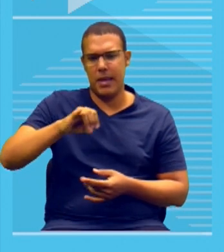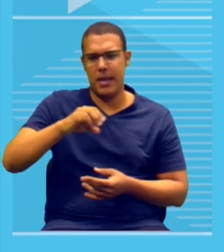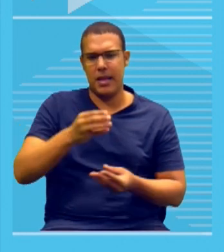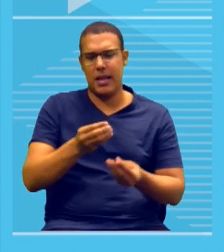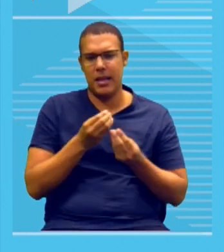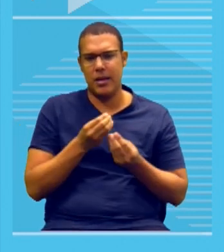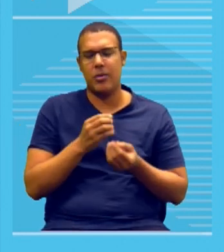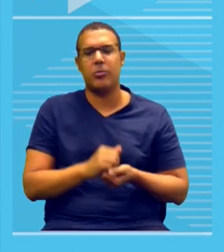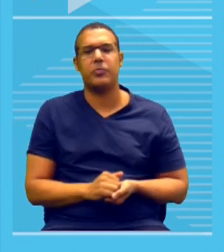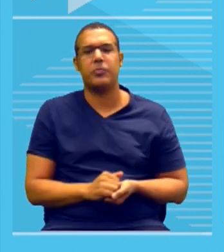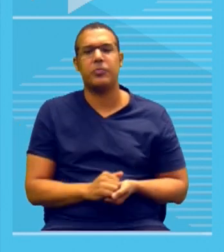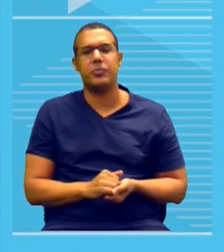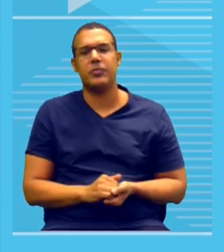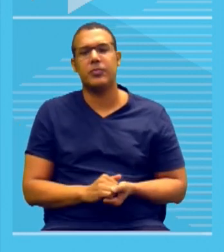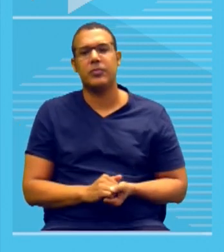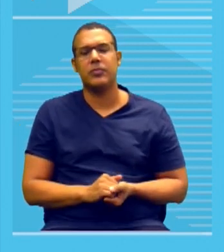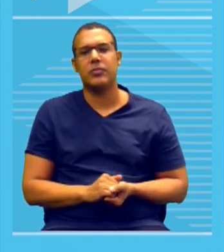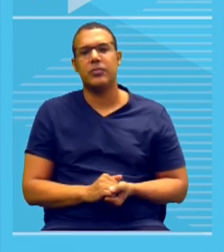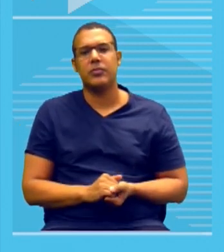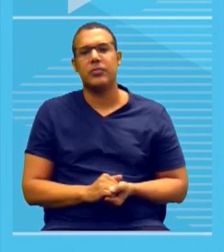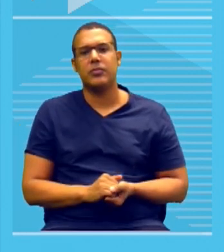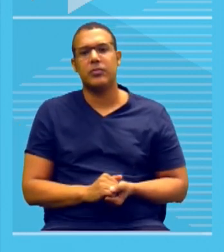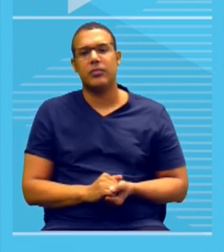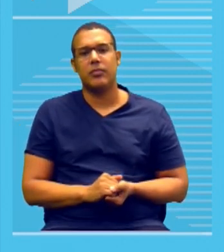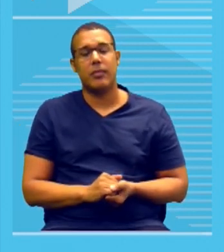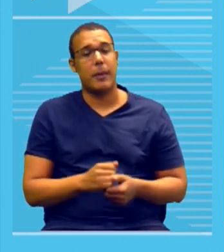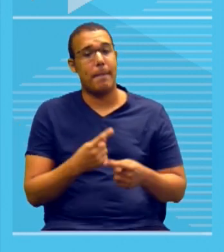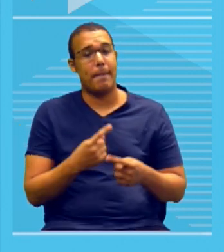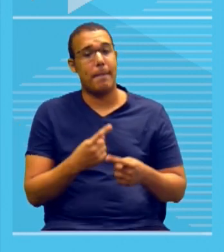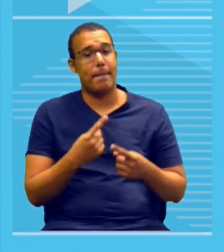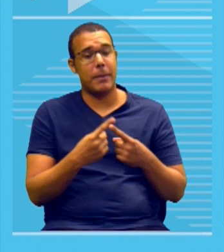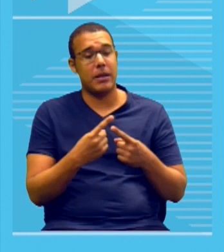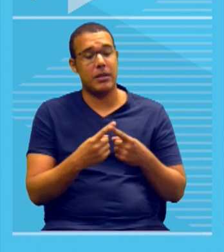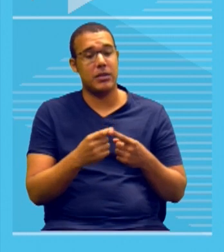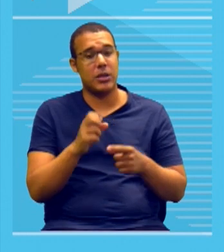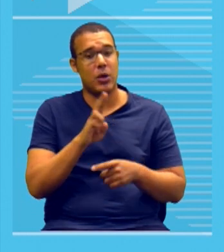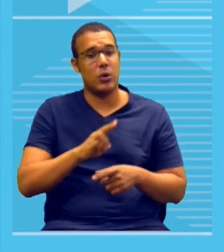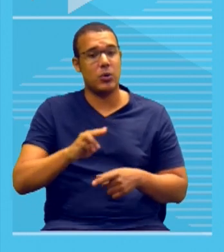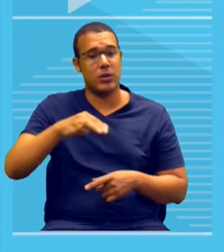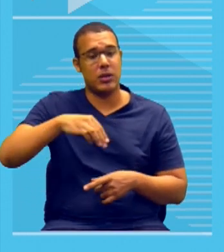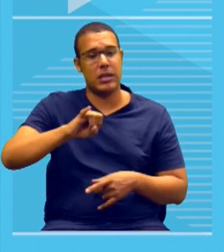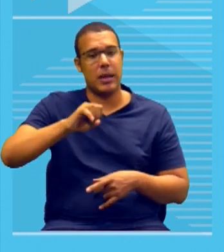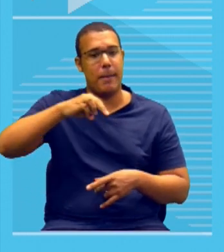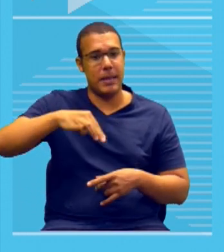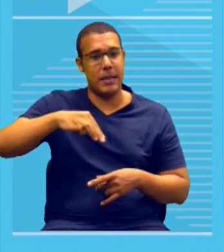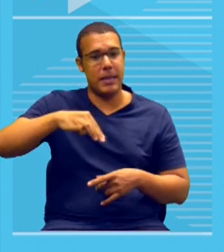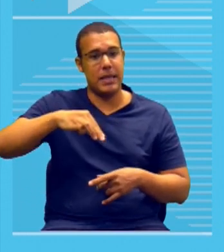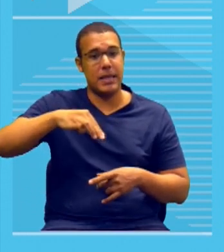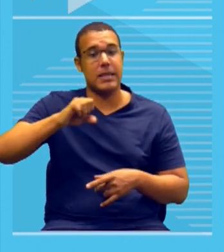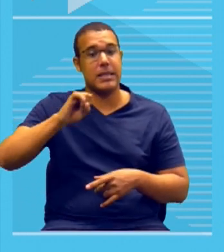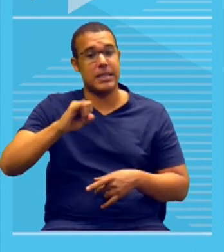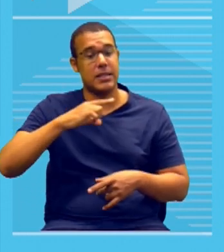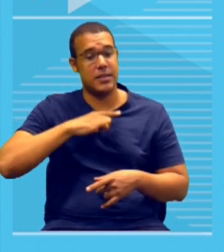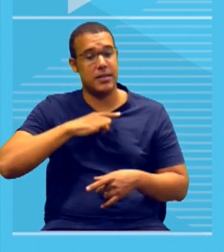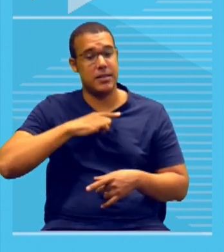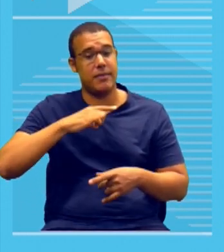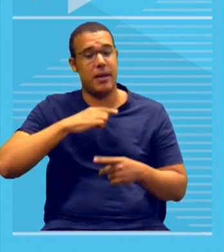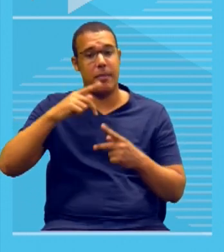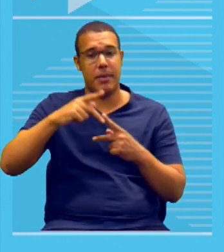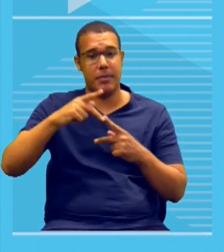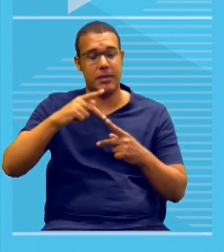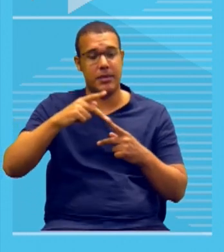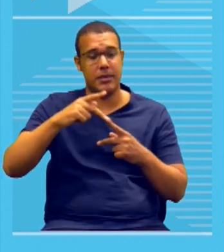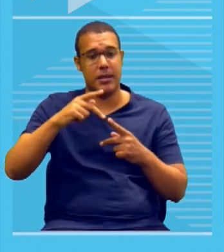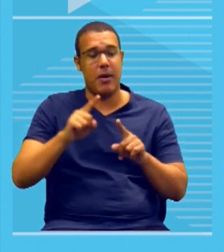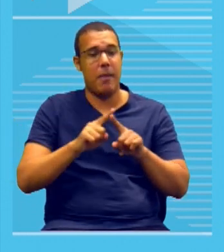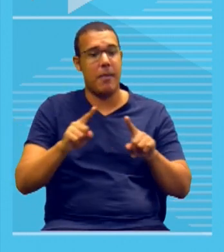isso por favor Porque você só vai usar o mim se houver preposição como aí não